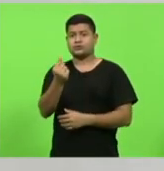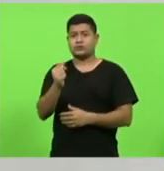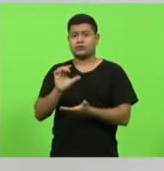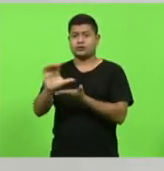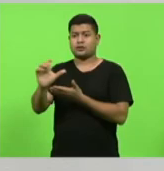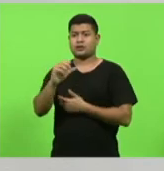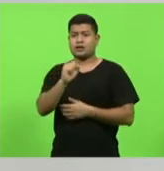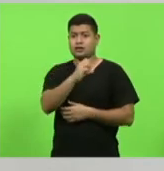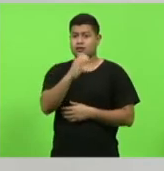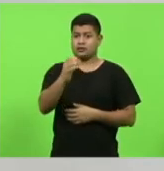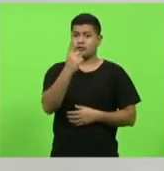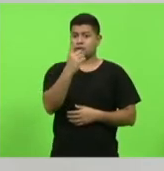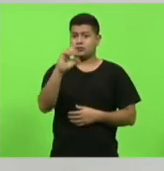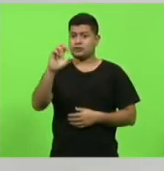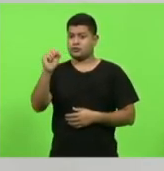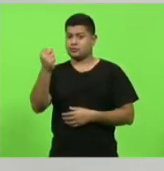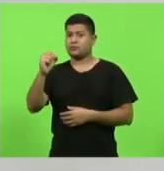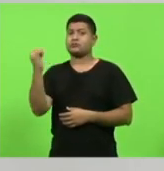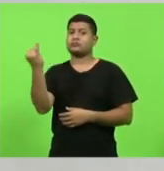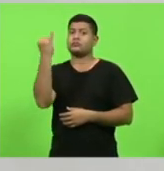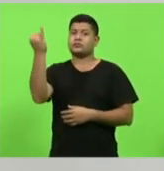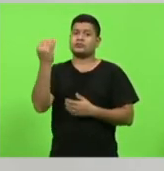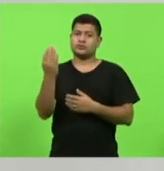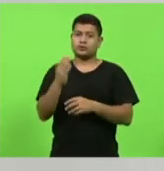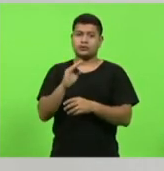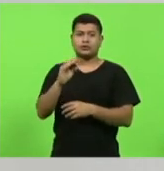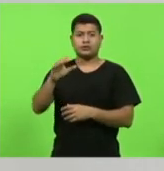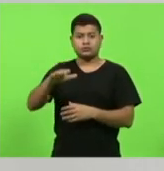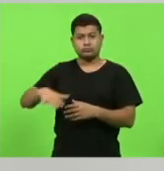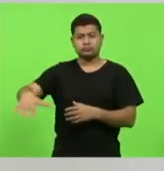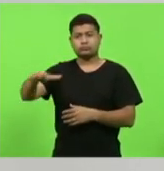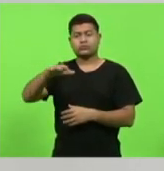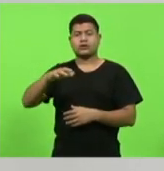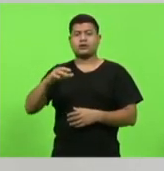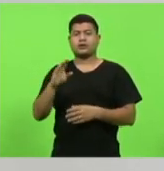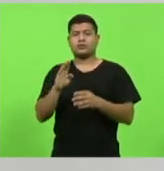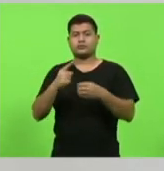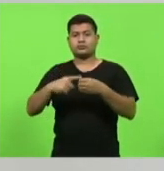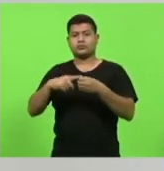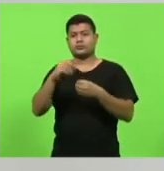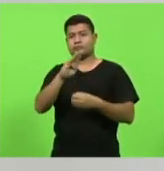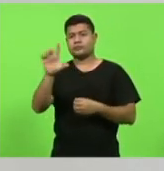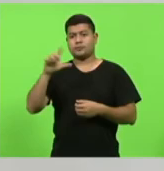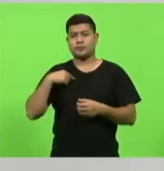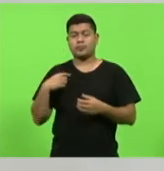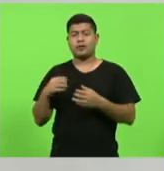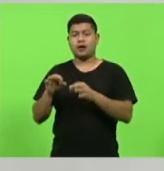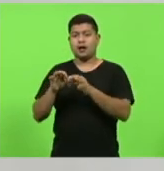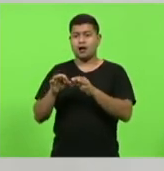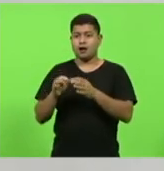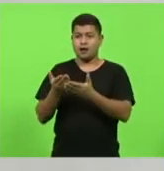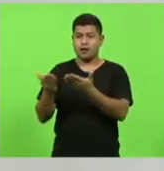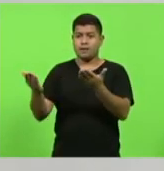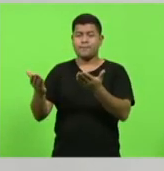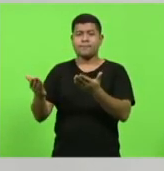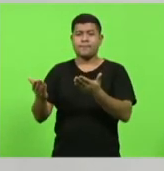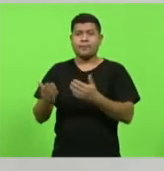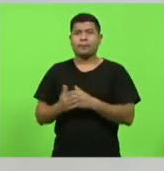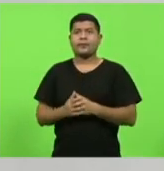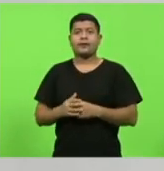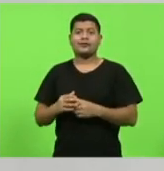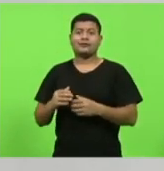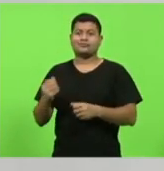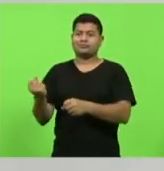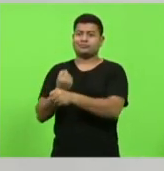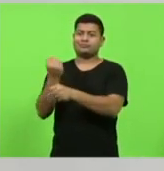uma obra importante para Blumenau, o prolongamento da Via Expressa, como nós chamamos na cidade, uma obra que parou